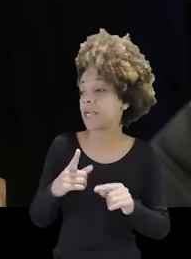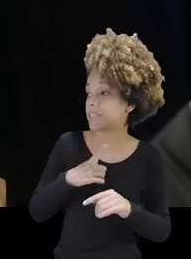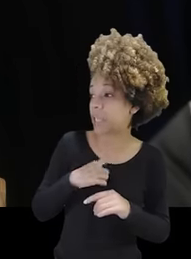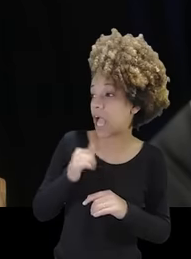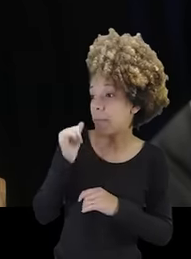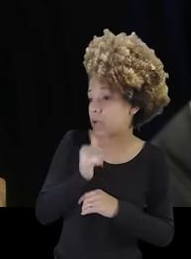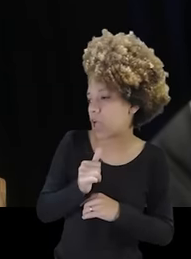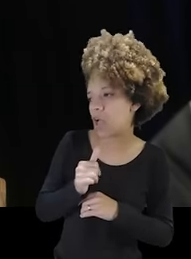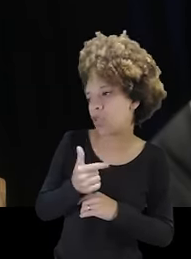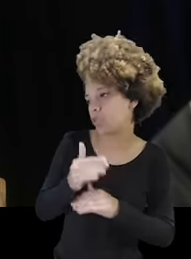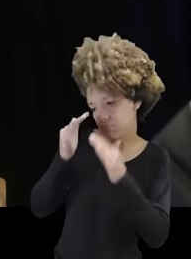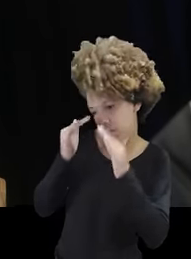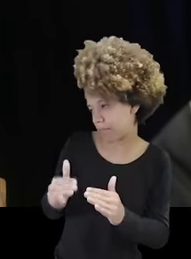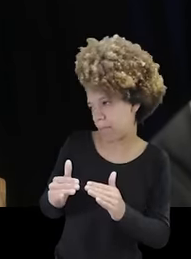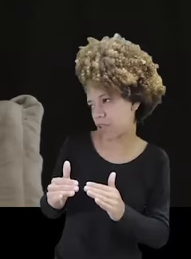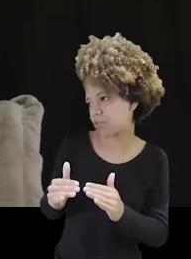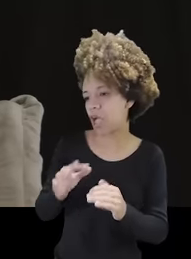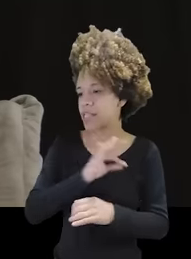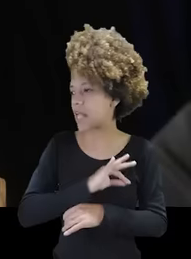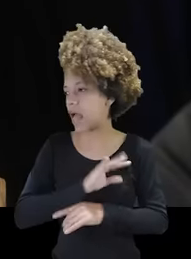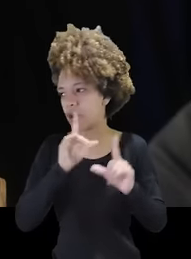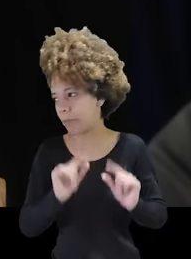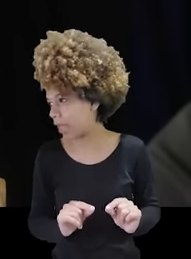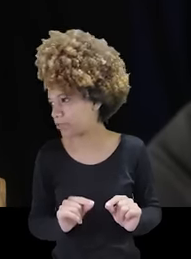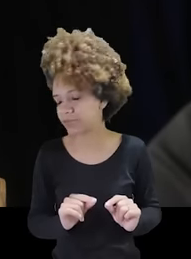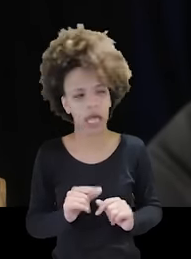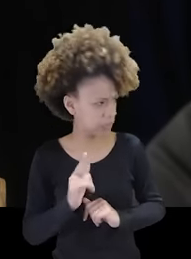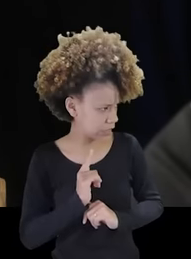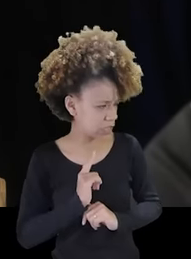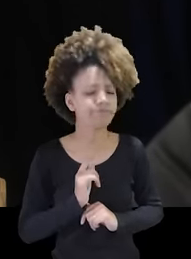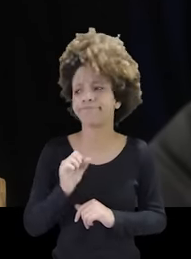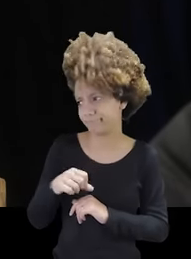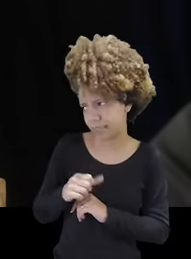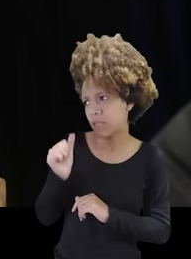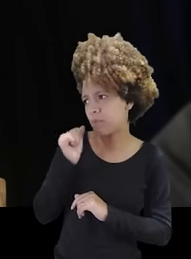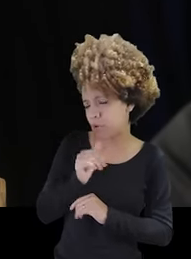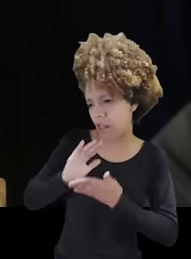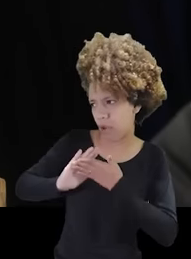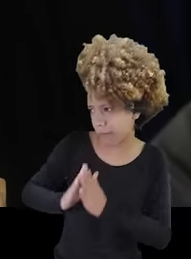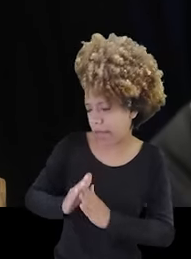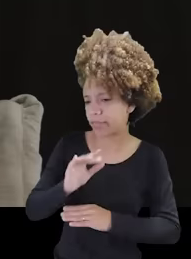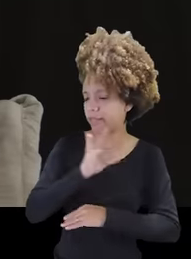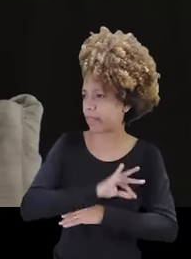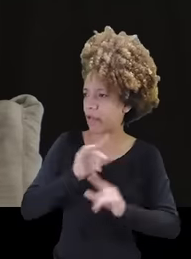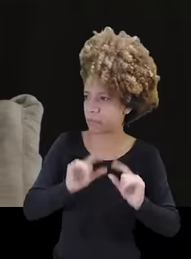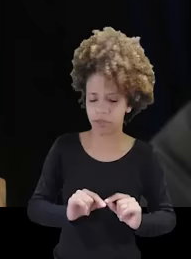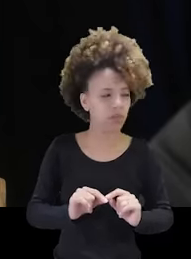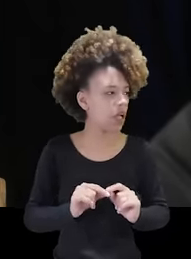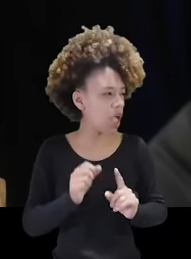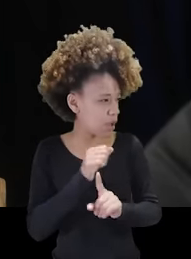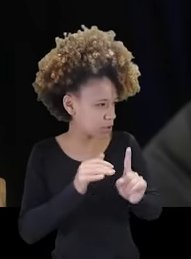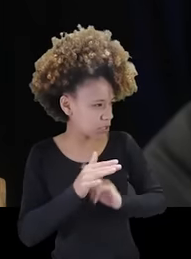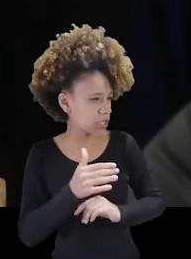coisa de mulher não é respeitada mulher recebe menos mas aí vem fala tem mulher recebe menos que o homem é uma sociedade